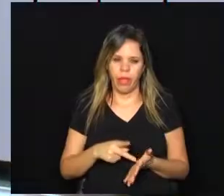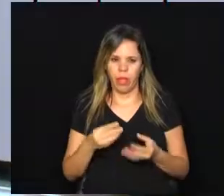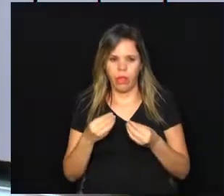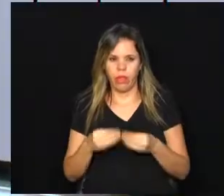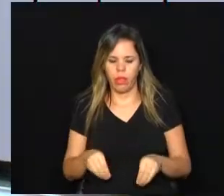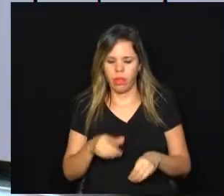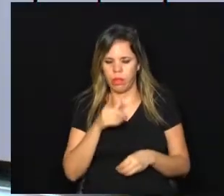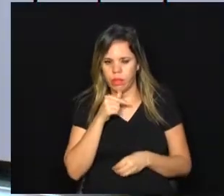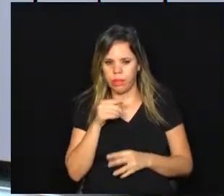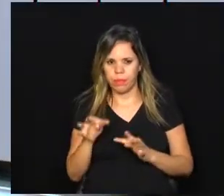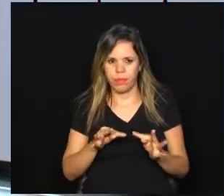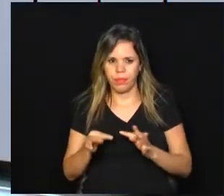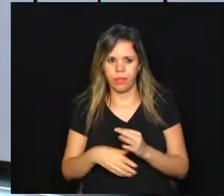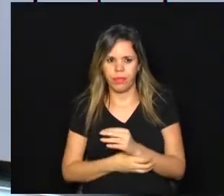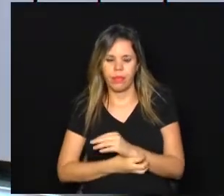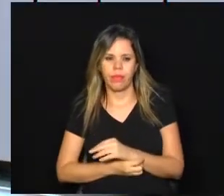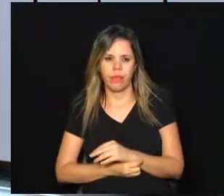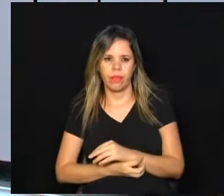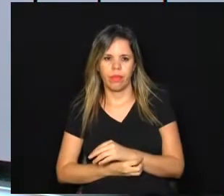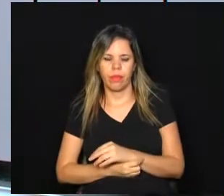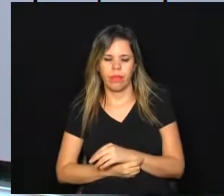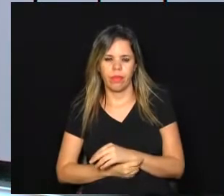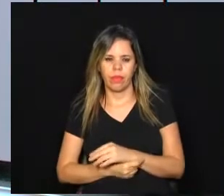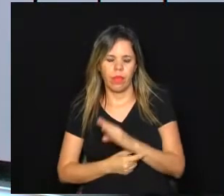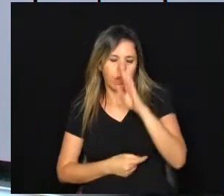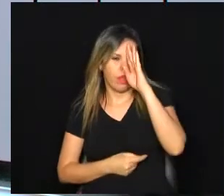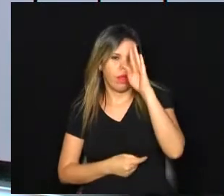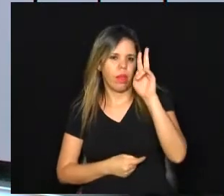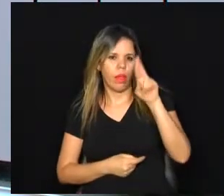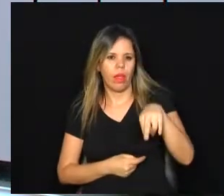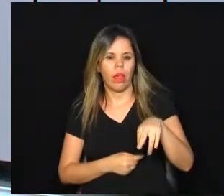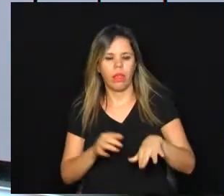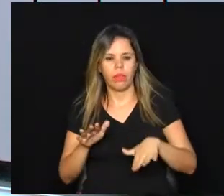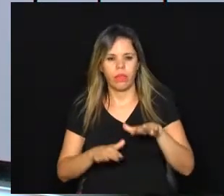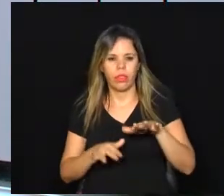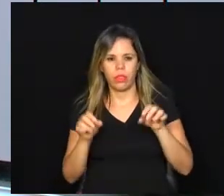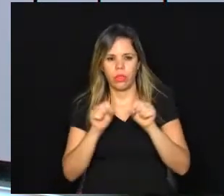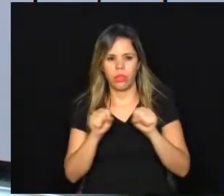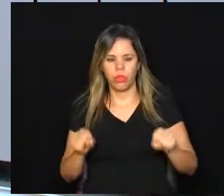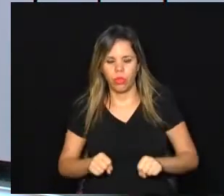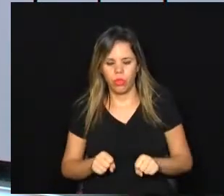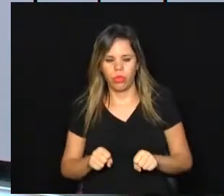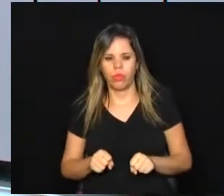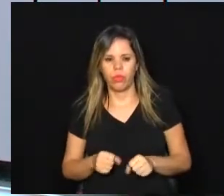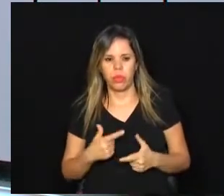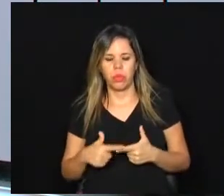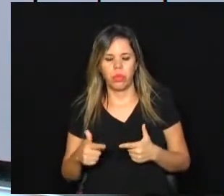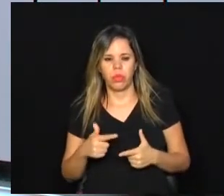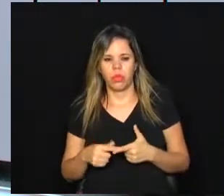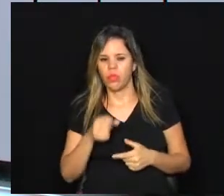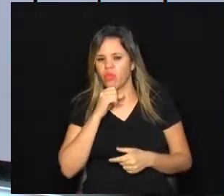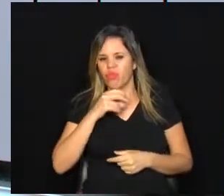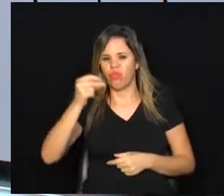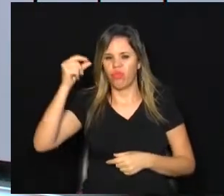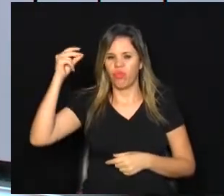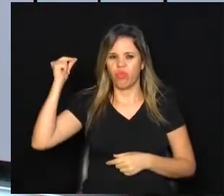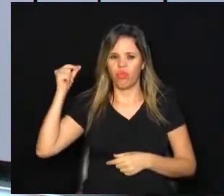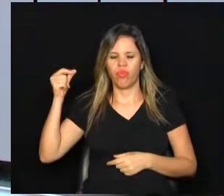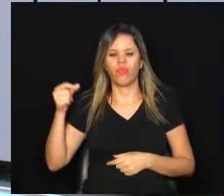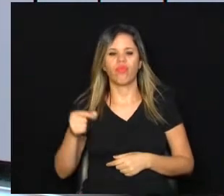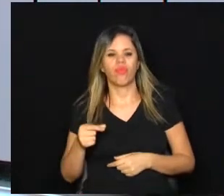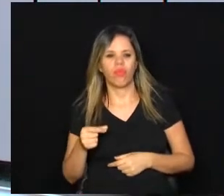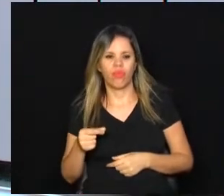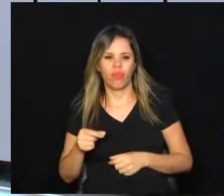de água tratada, a principal razão, muitas vezes, são sistemas obsoletos, arcaicos e vazamento